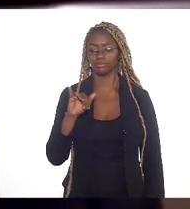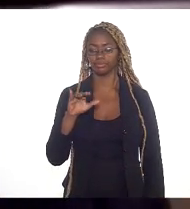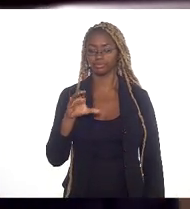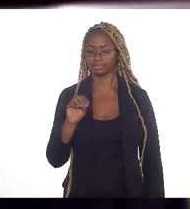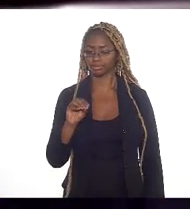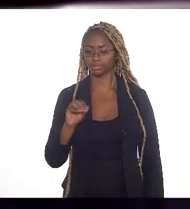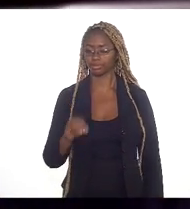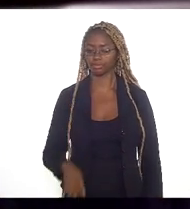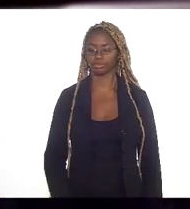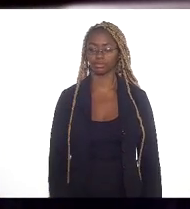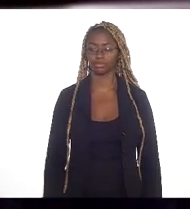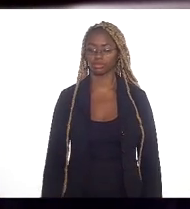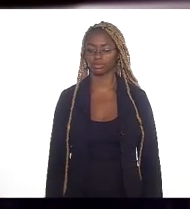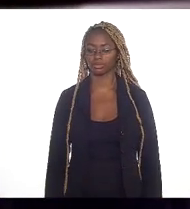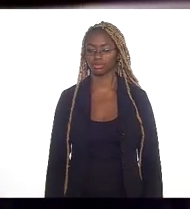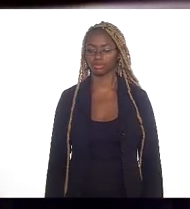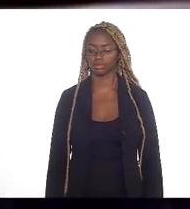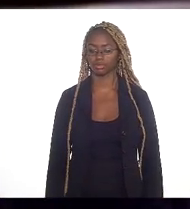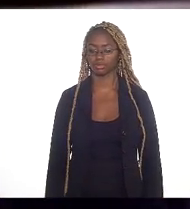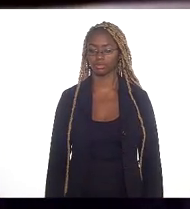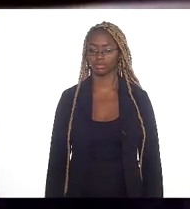Deputado Eurico Júnior.